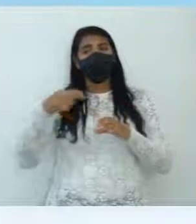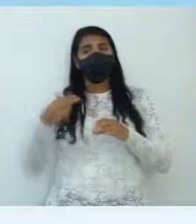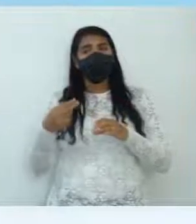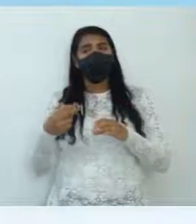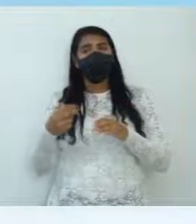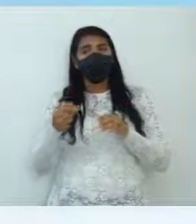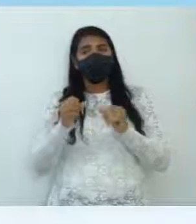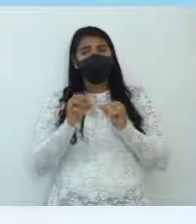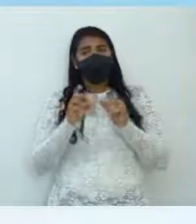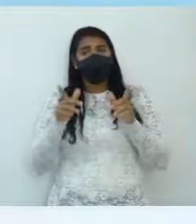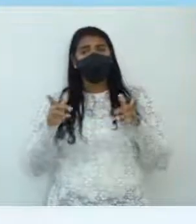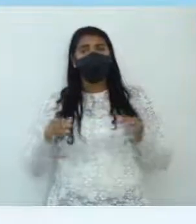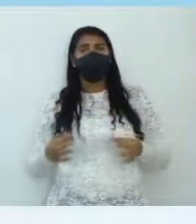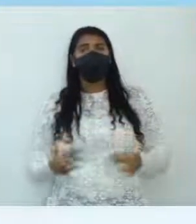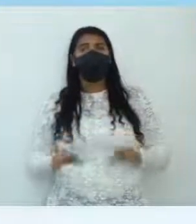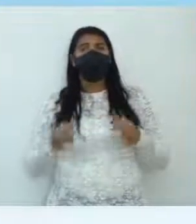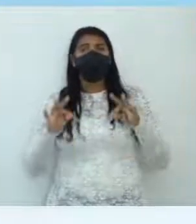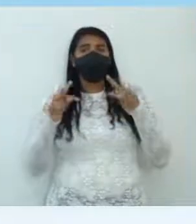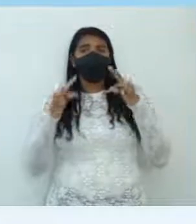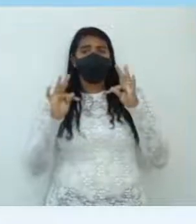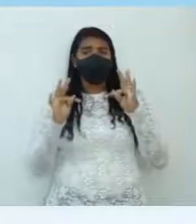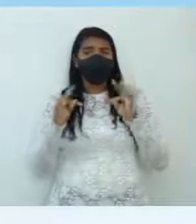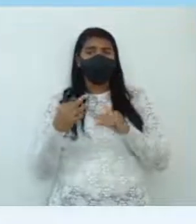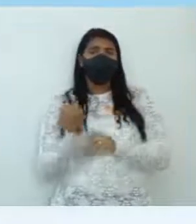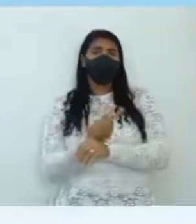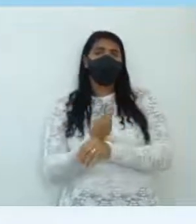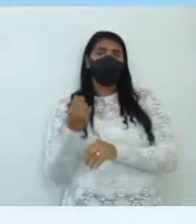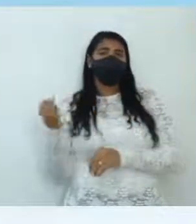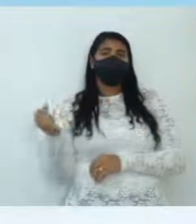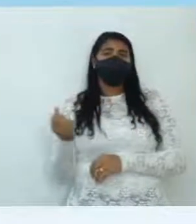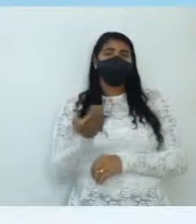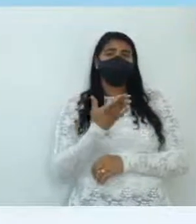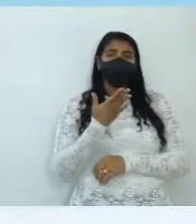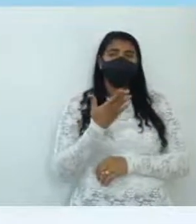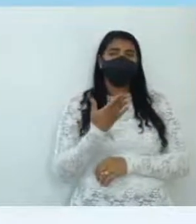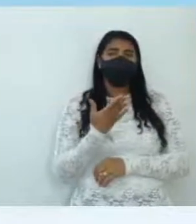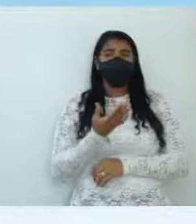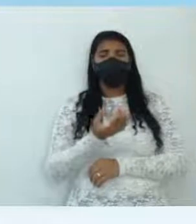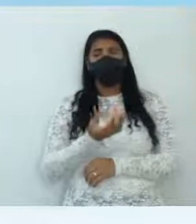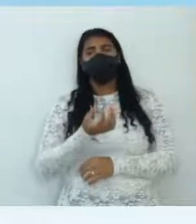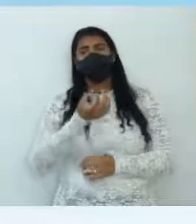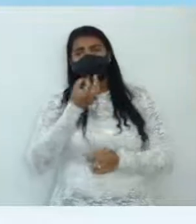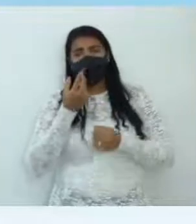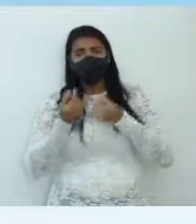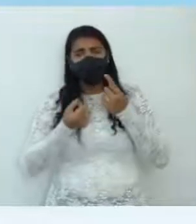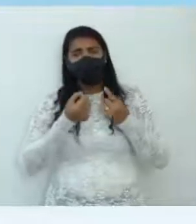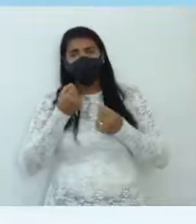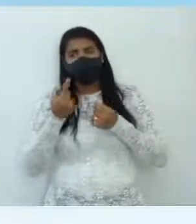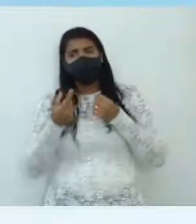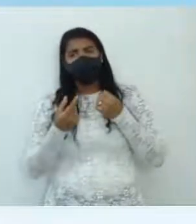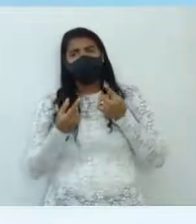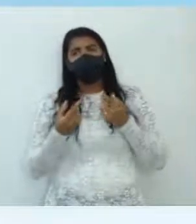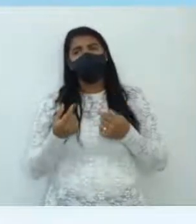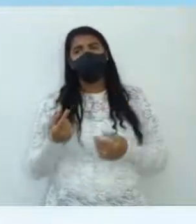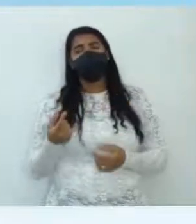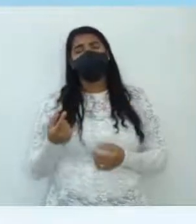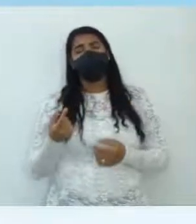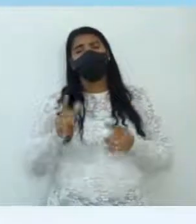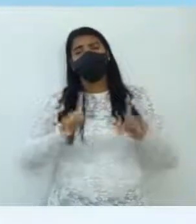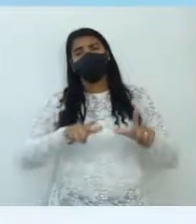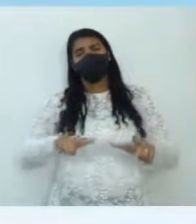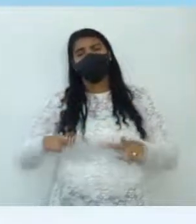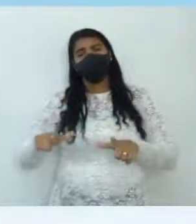devem aplicar, na realidade, novas tecnologias e também buscar a inovação para